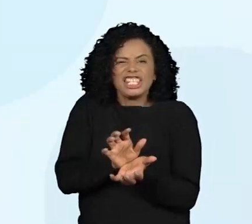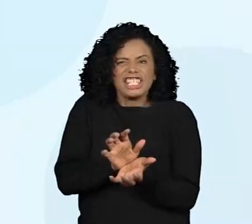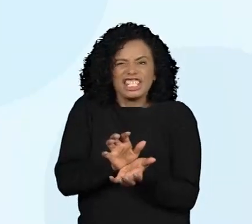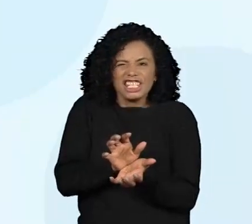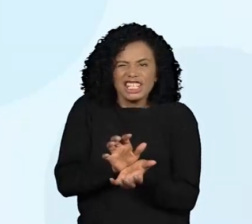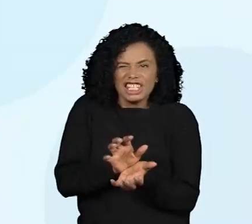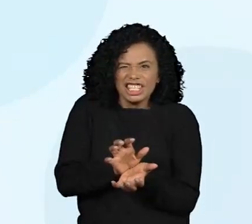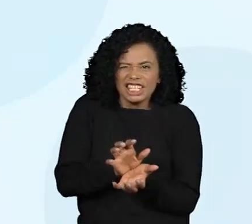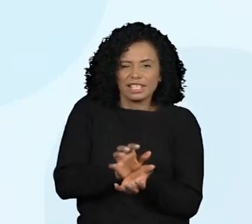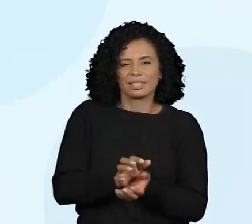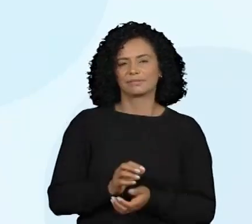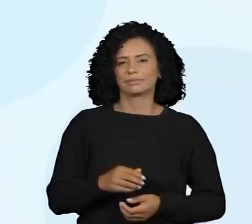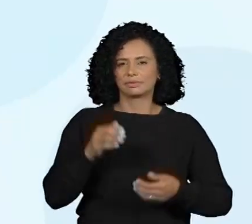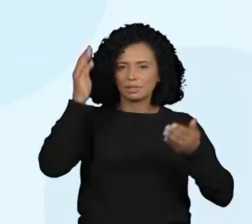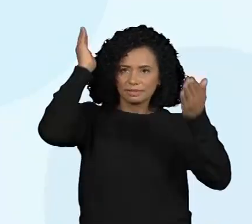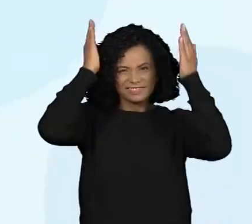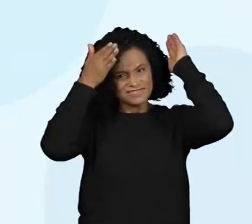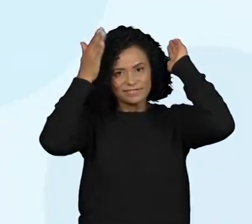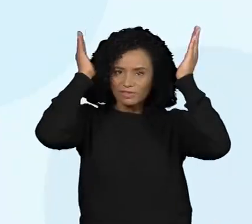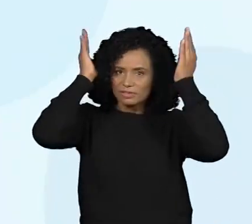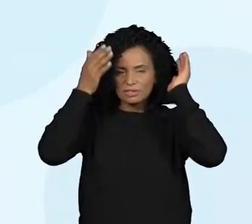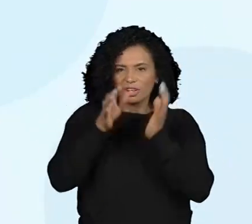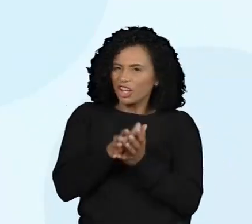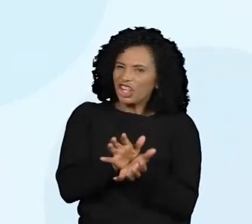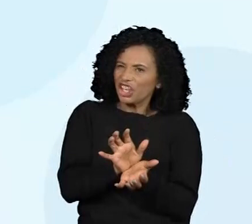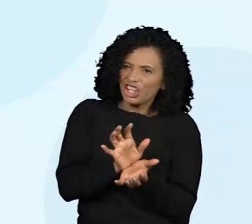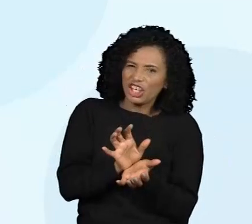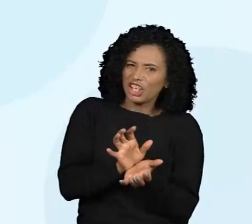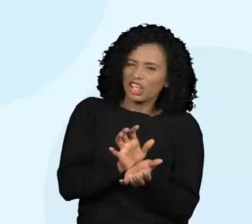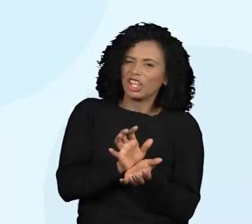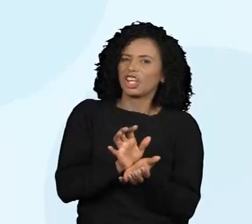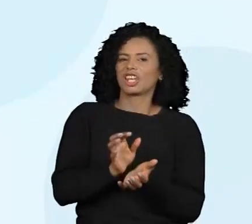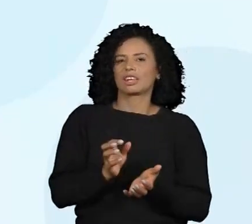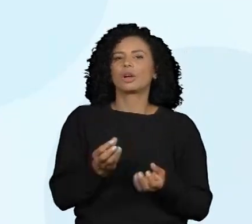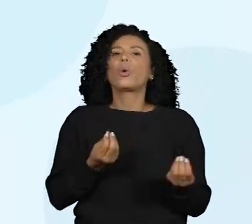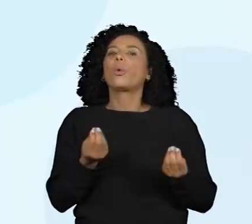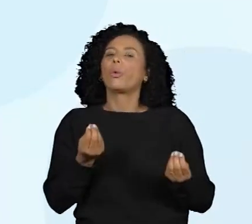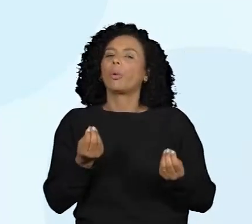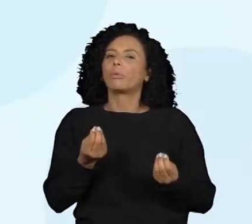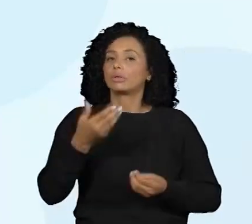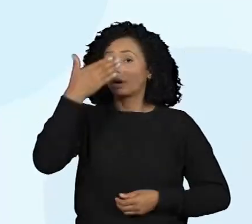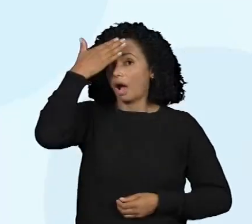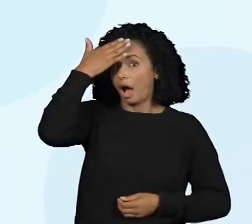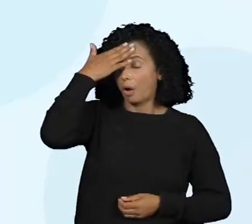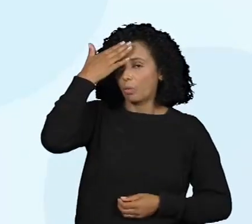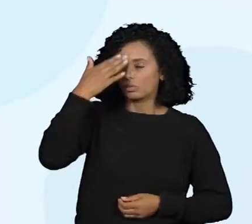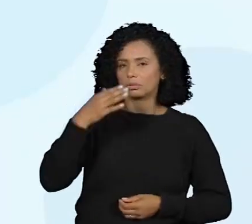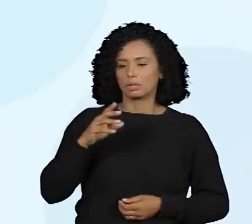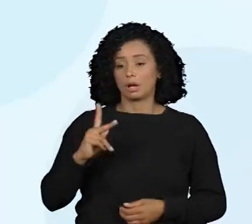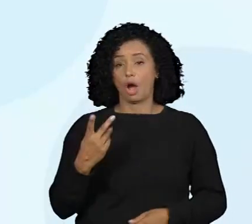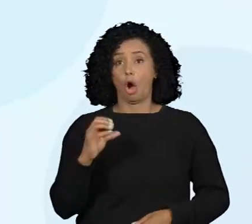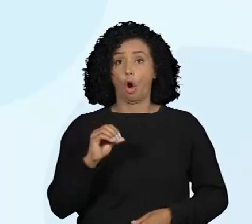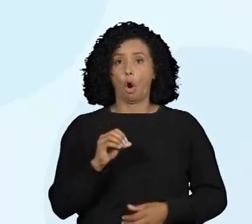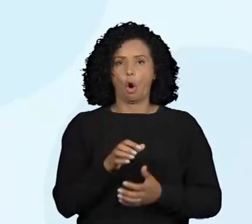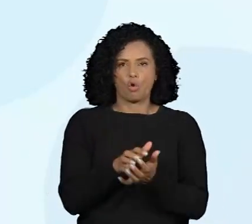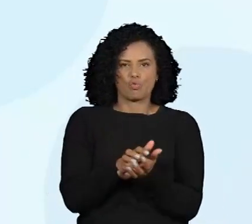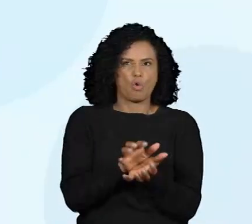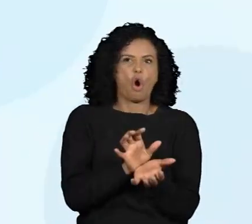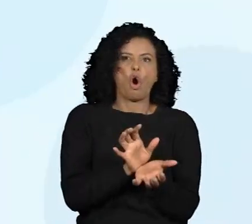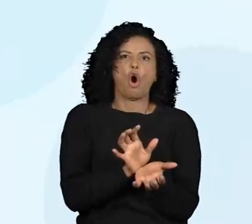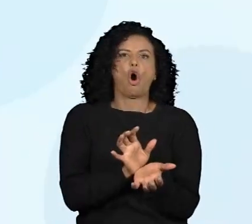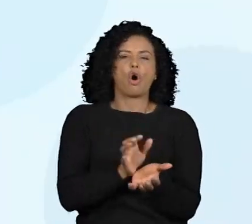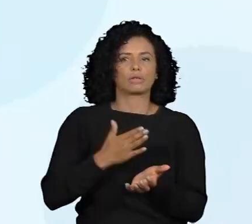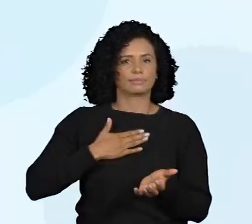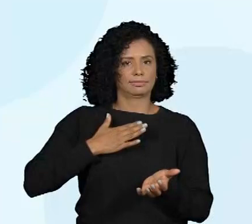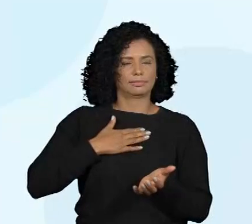fininho e o ó mais grave mais grosso então e ó e o aí a gente